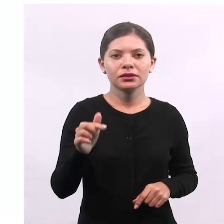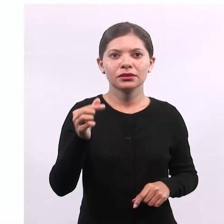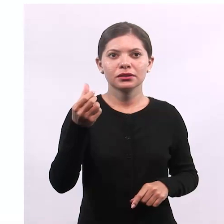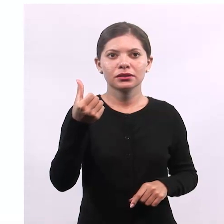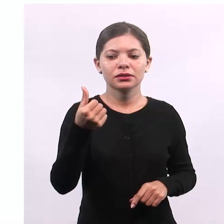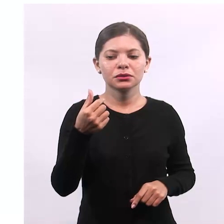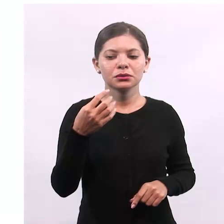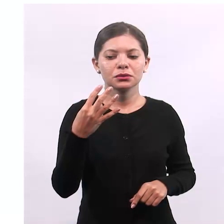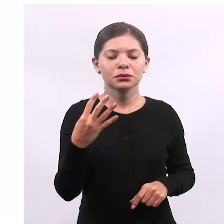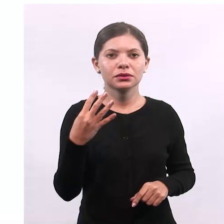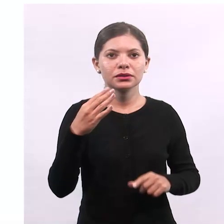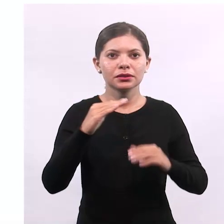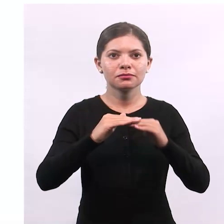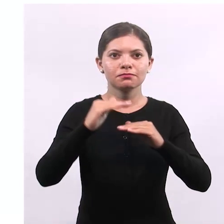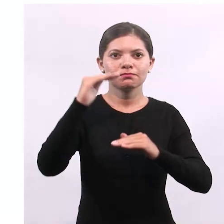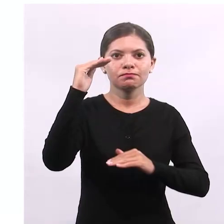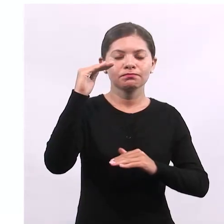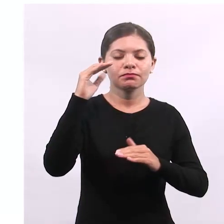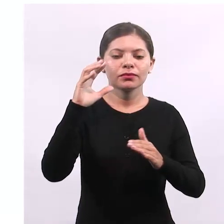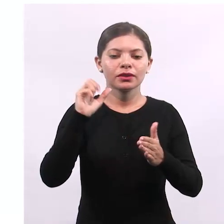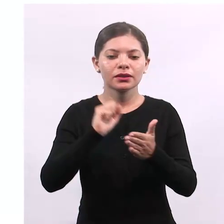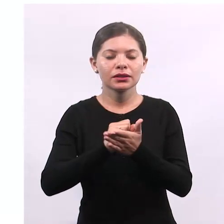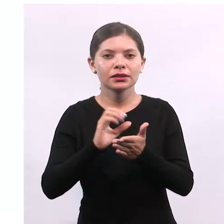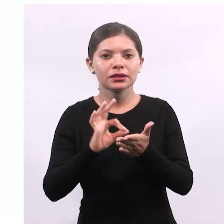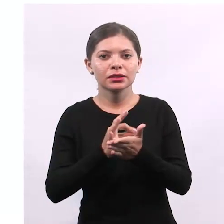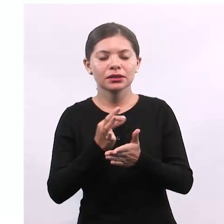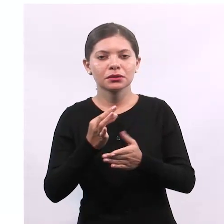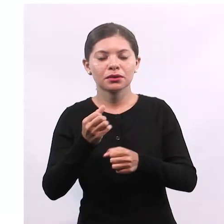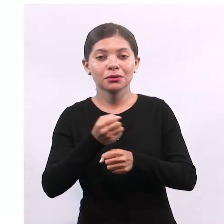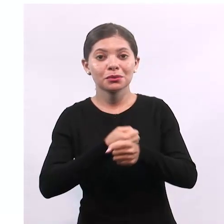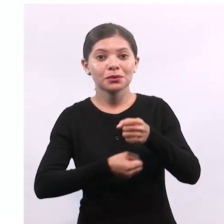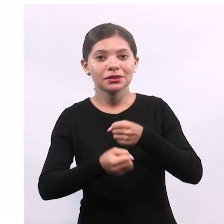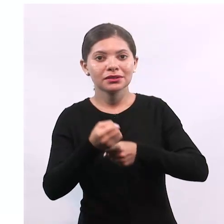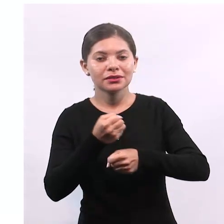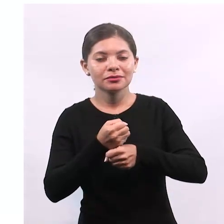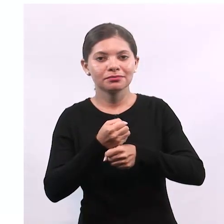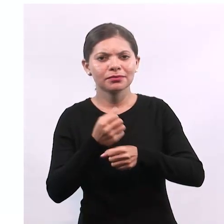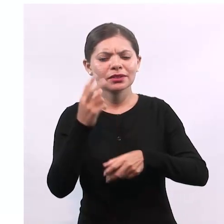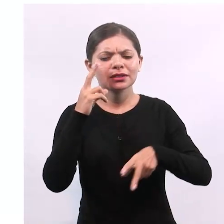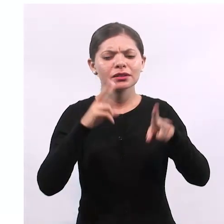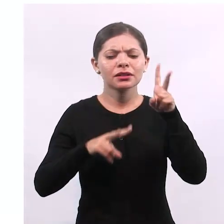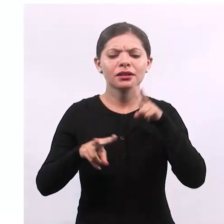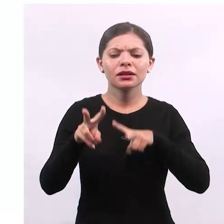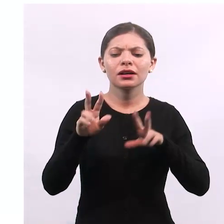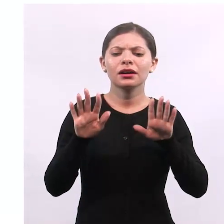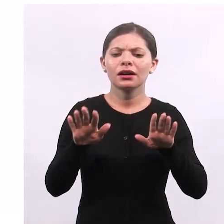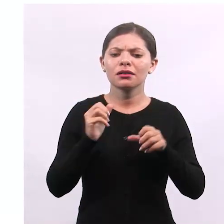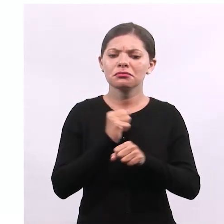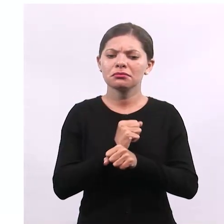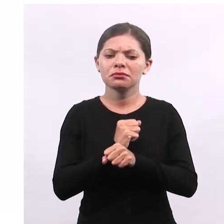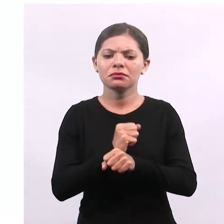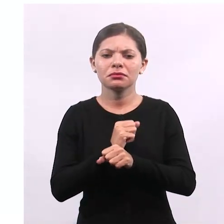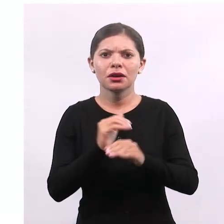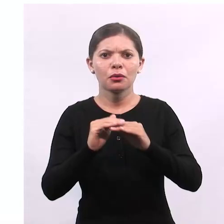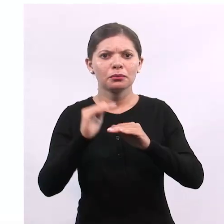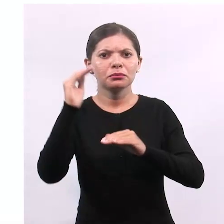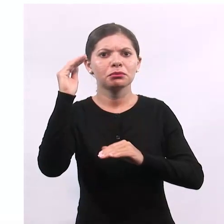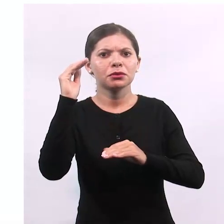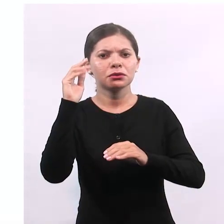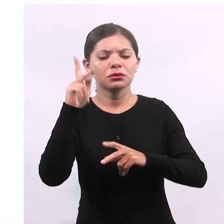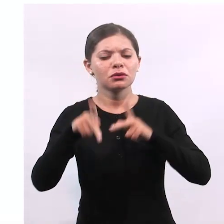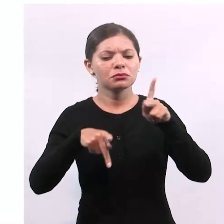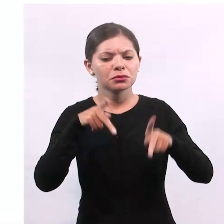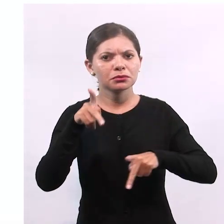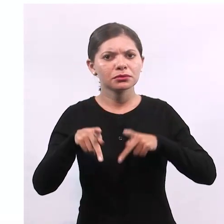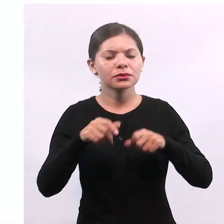mais em comparação em relação ao ano anterior então ele já enxergou pera aí agora teve um aumento o que corresponde a Esse aumento